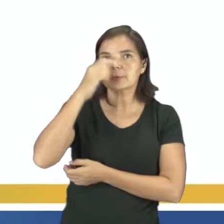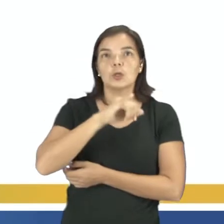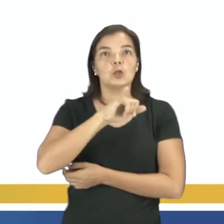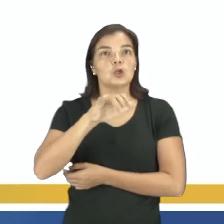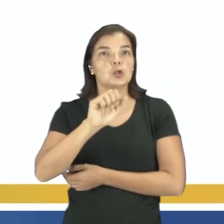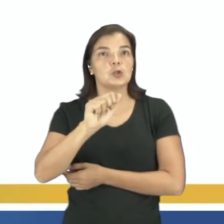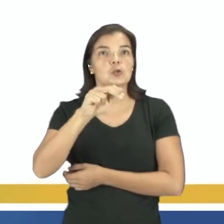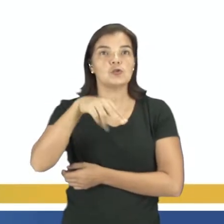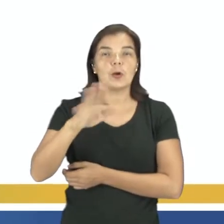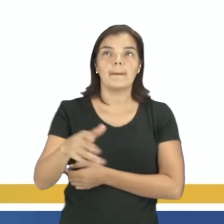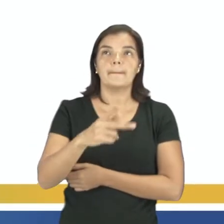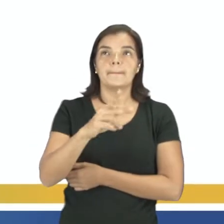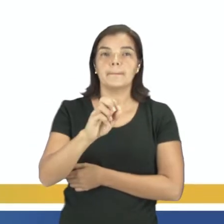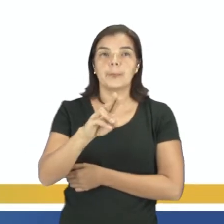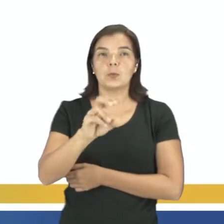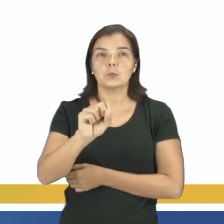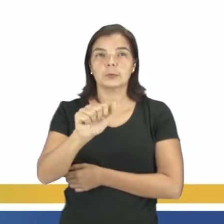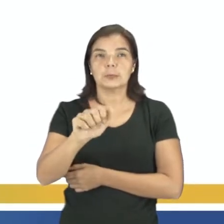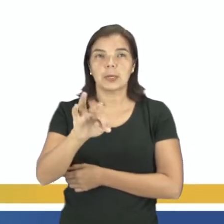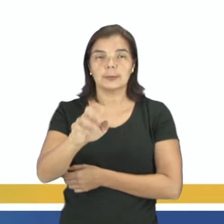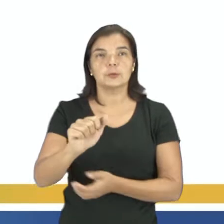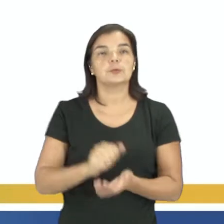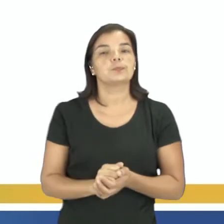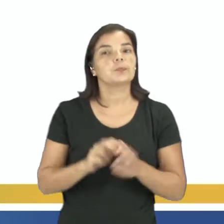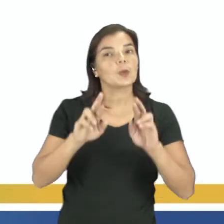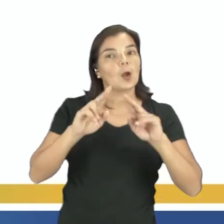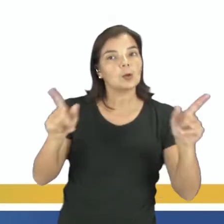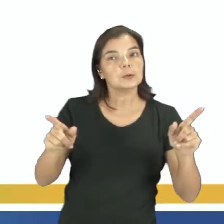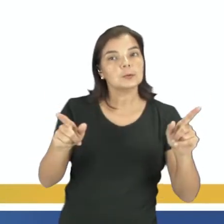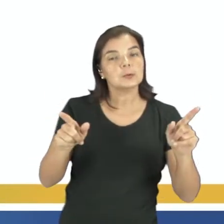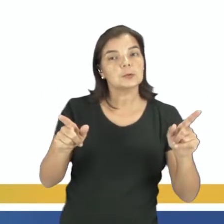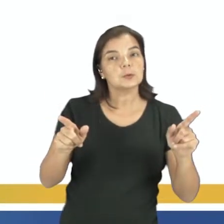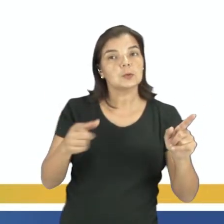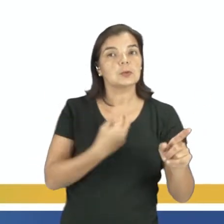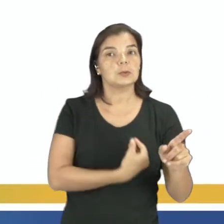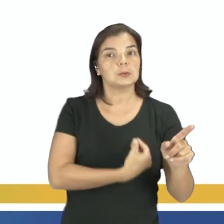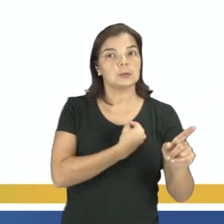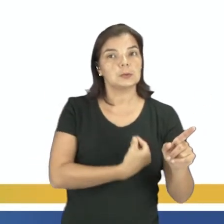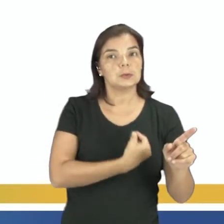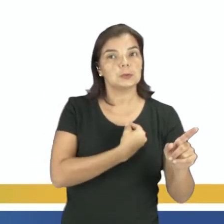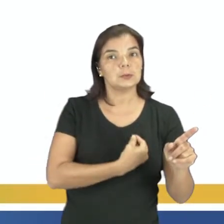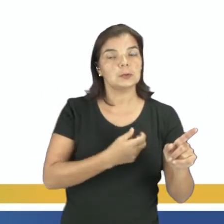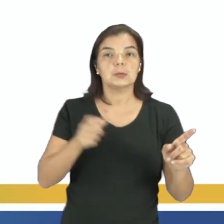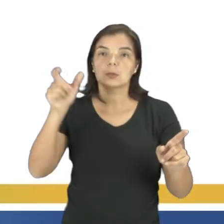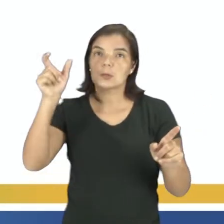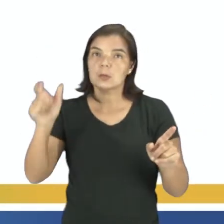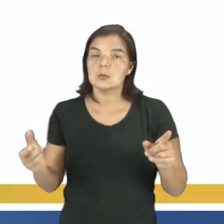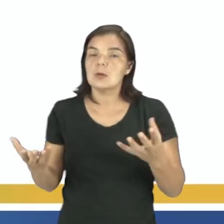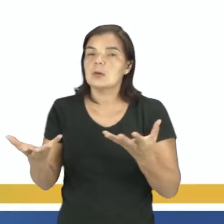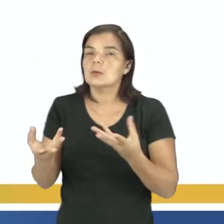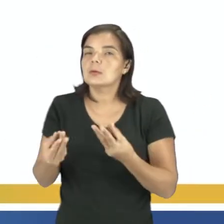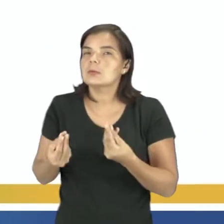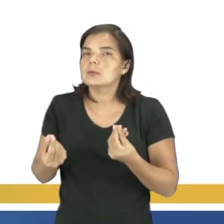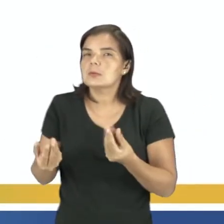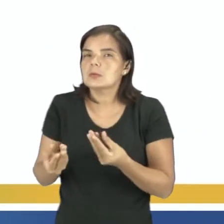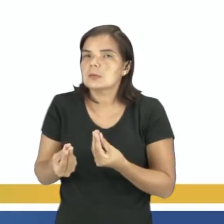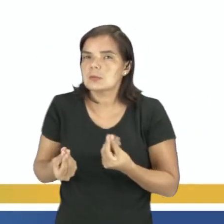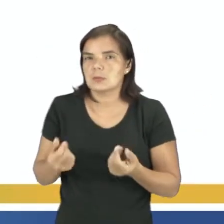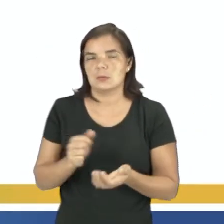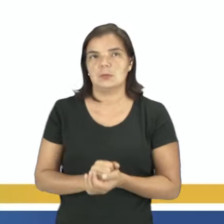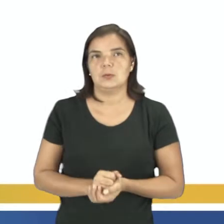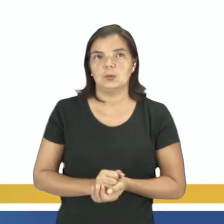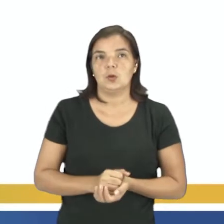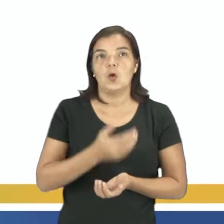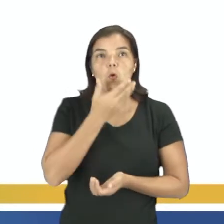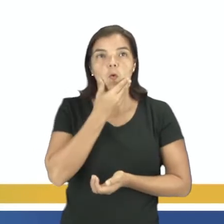Sartre. Vamos começar? Ó, a diferença entre existência e essência. Jean